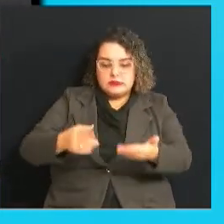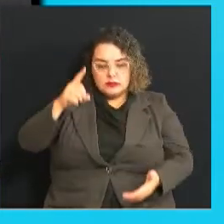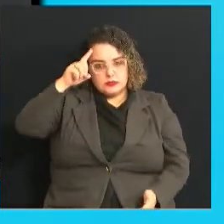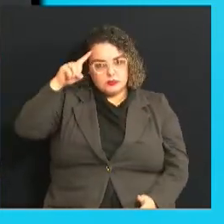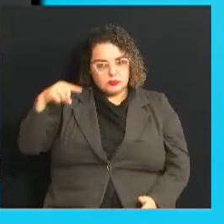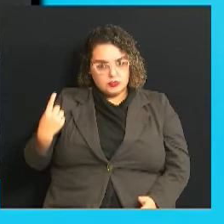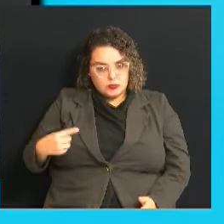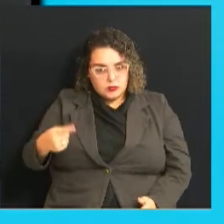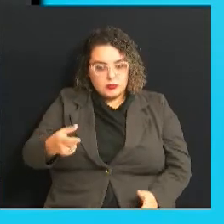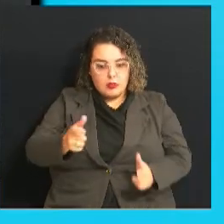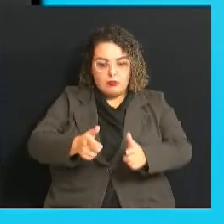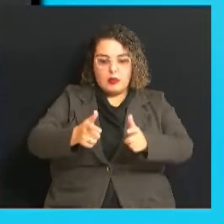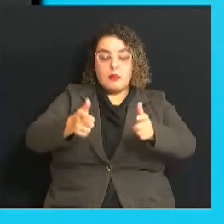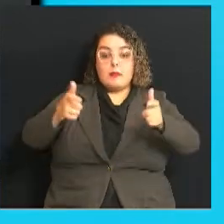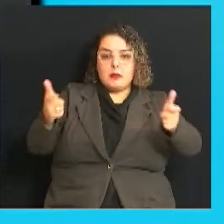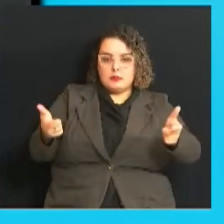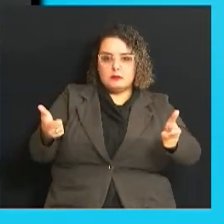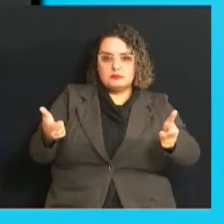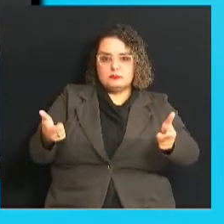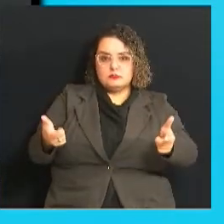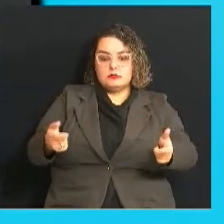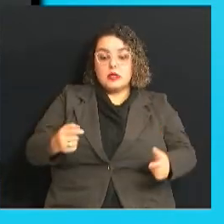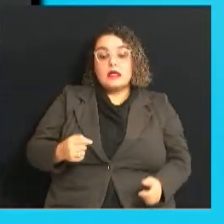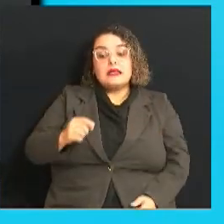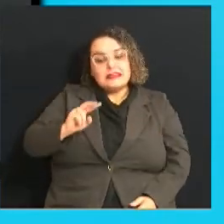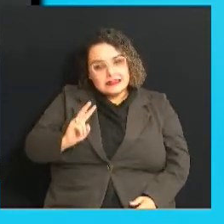e aumenta tanto a cada dia